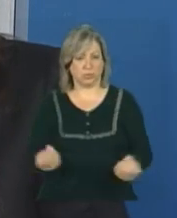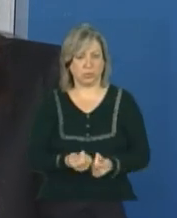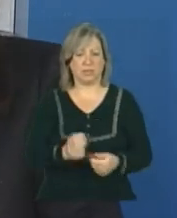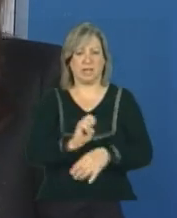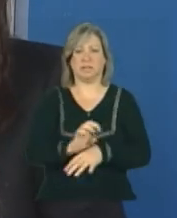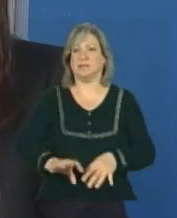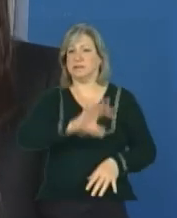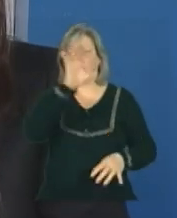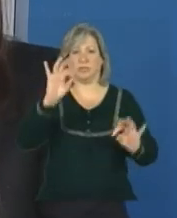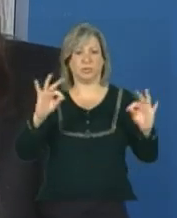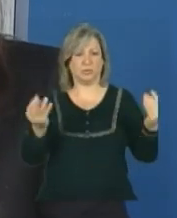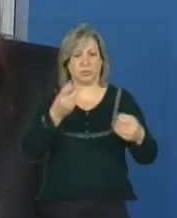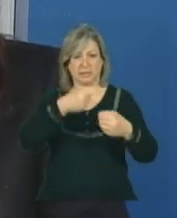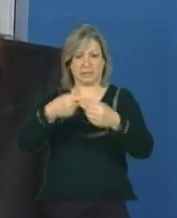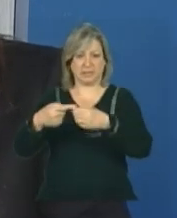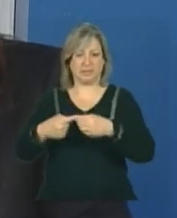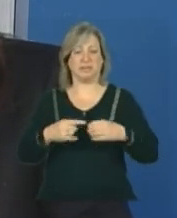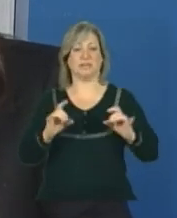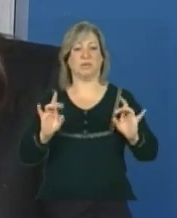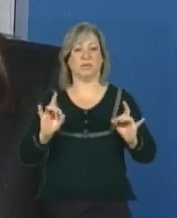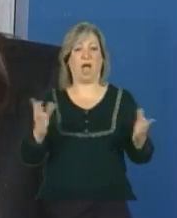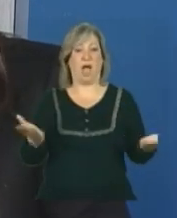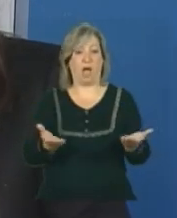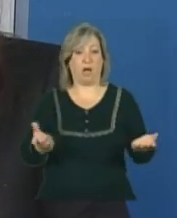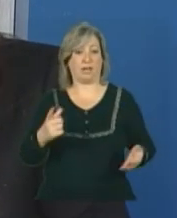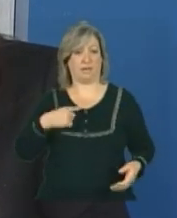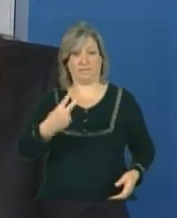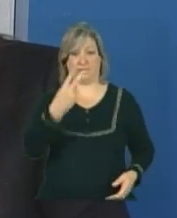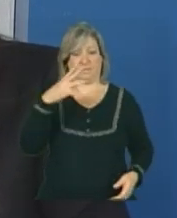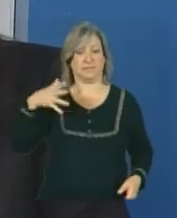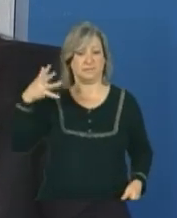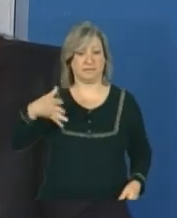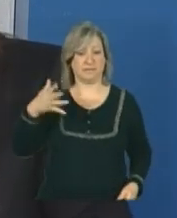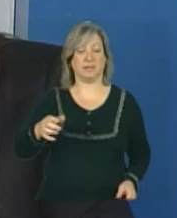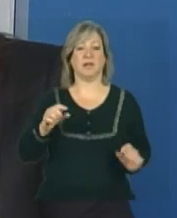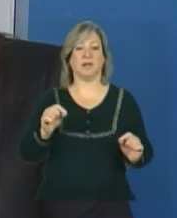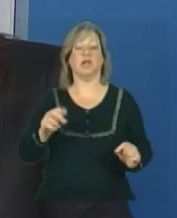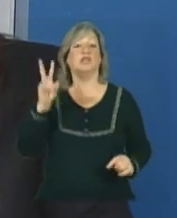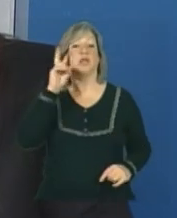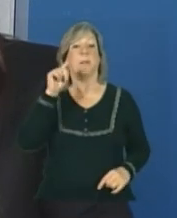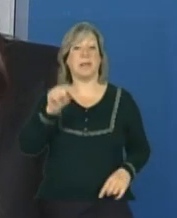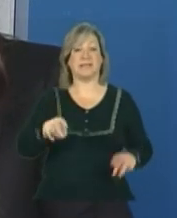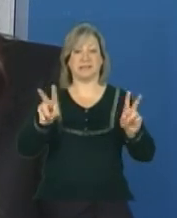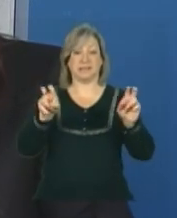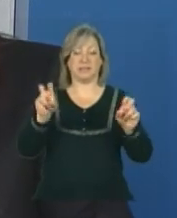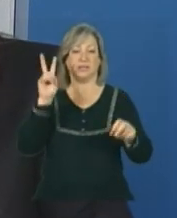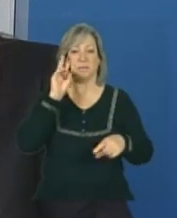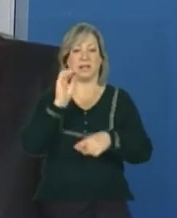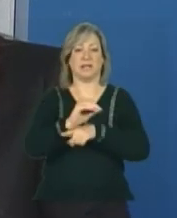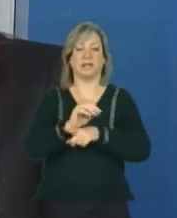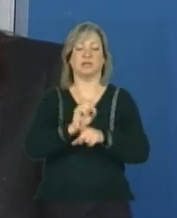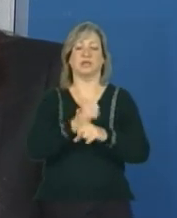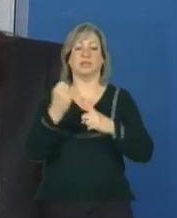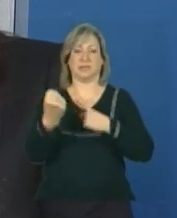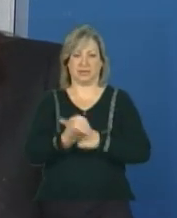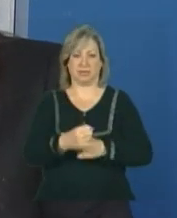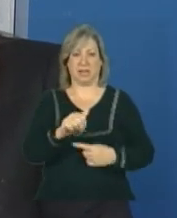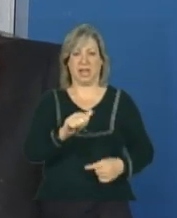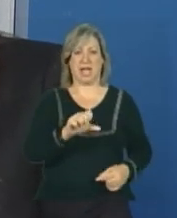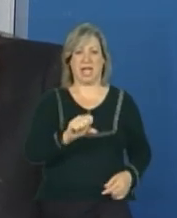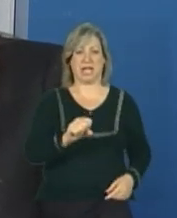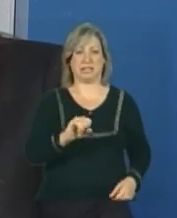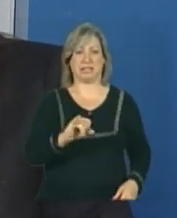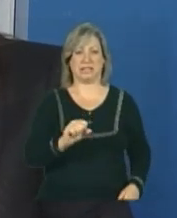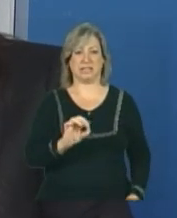momento, em especial por se tratar de uma questão afeta a área da assistência social.